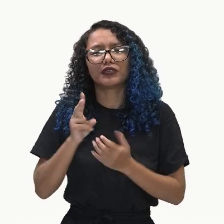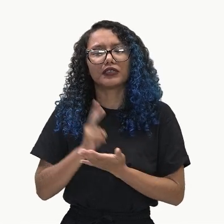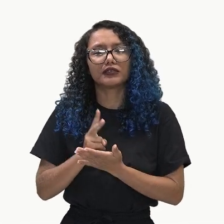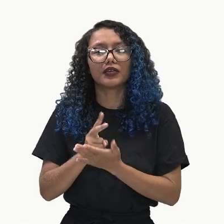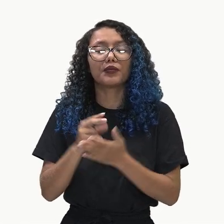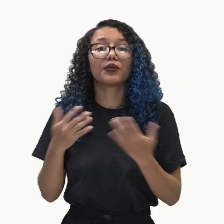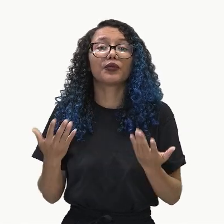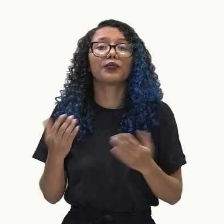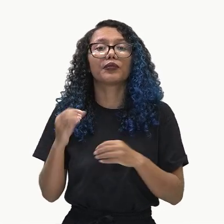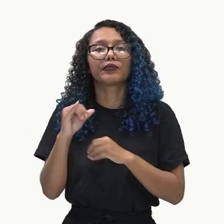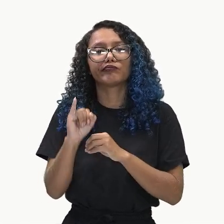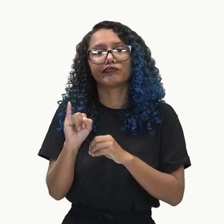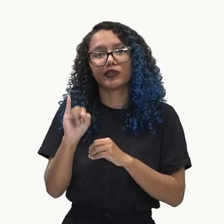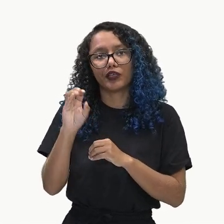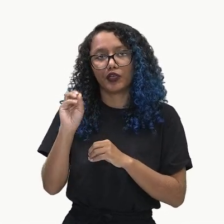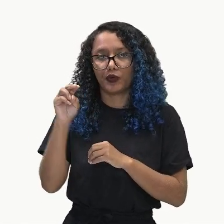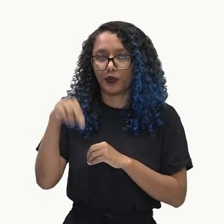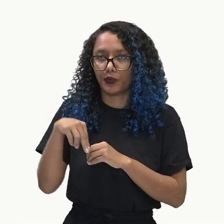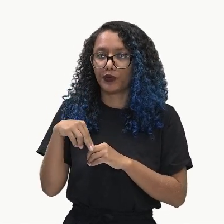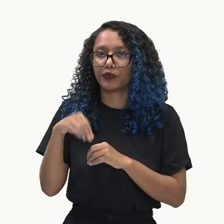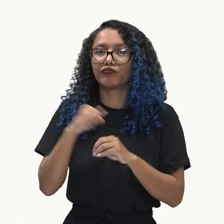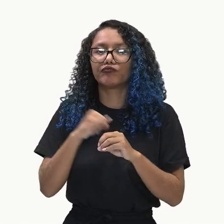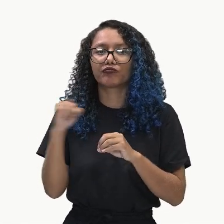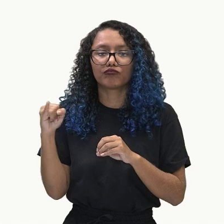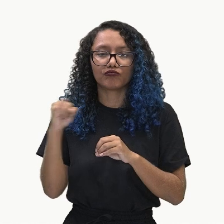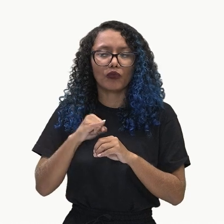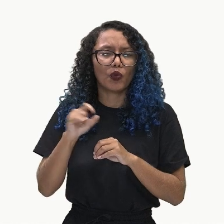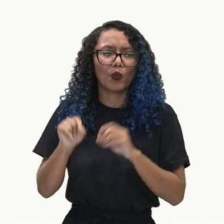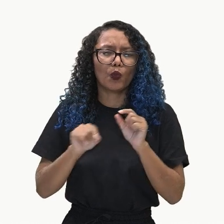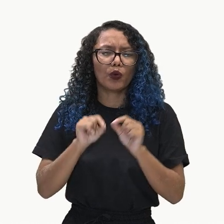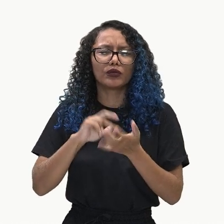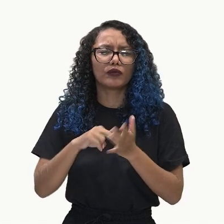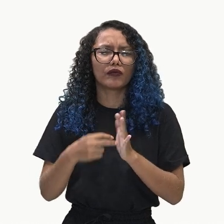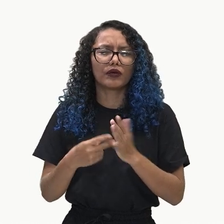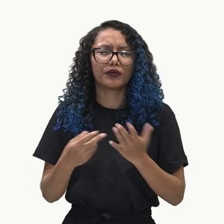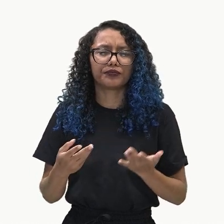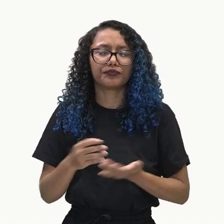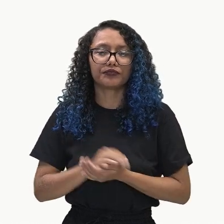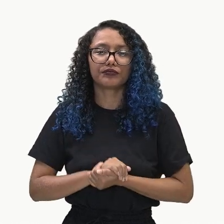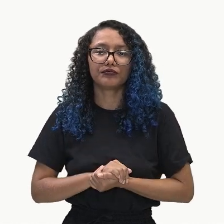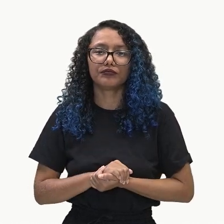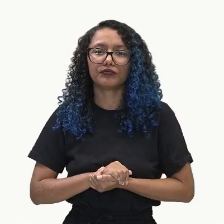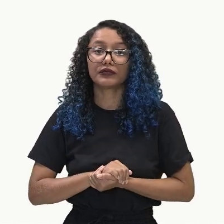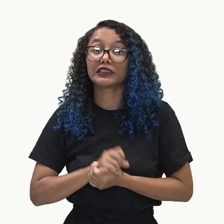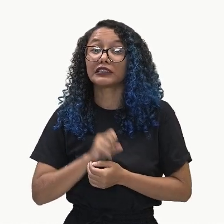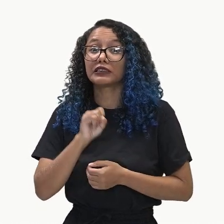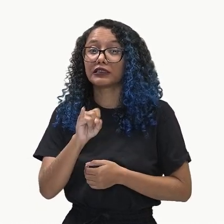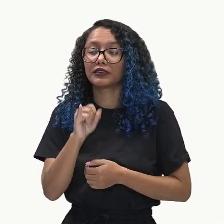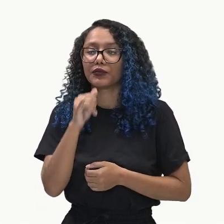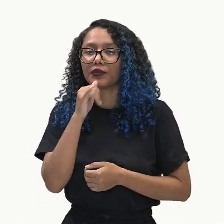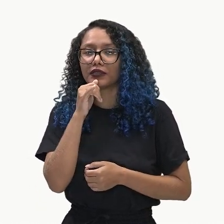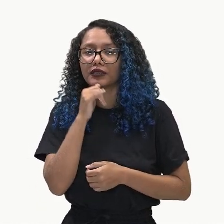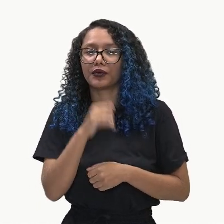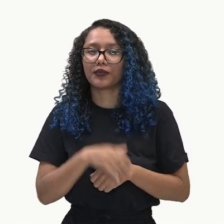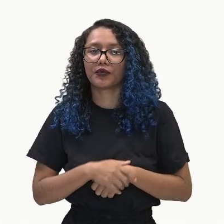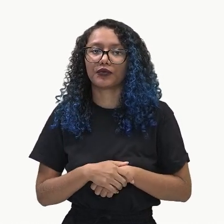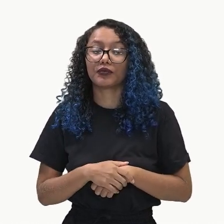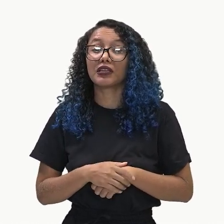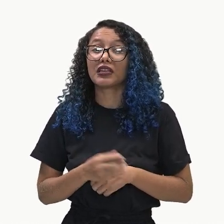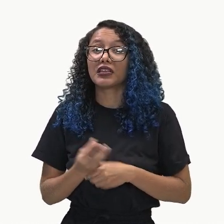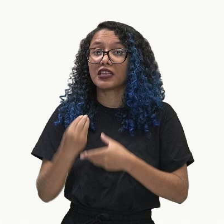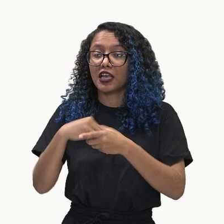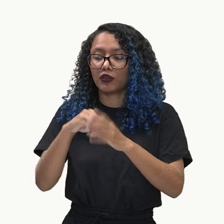íon. O que é o íon? Quando nós tivermos a diferença dentro do